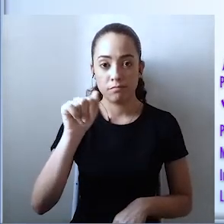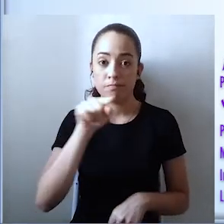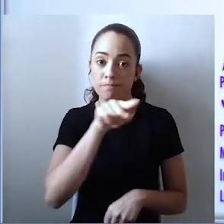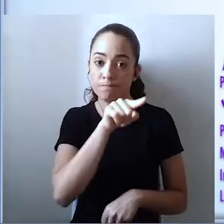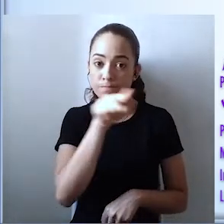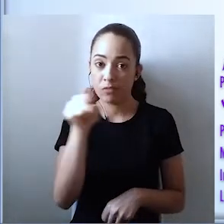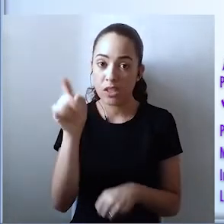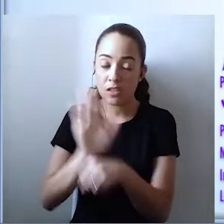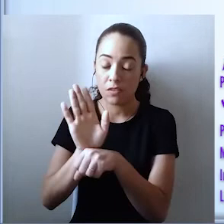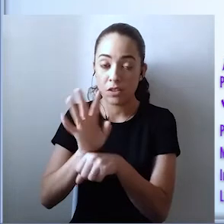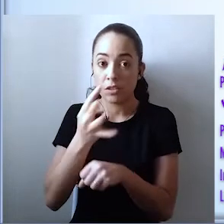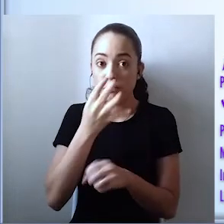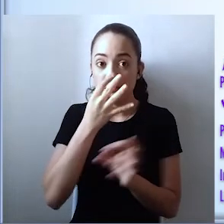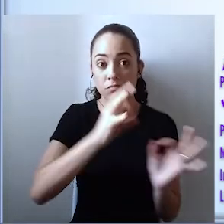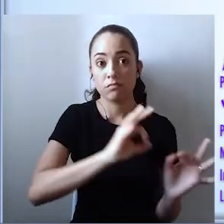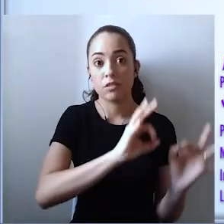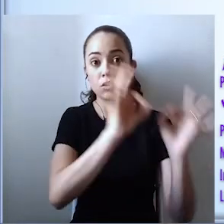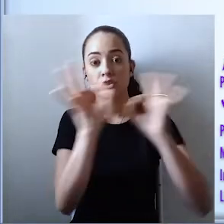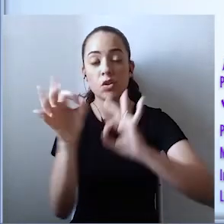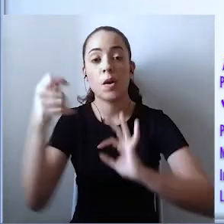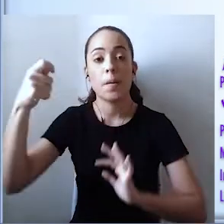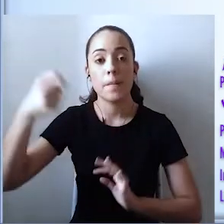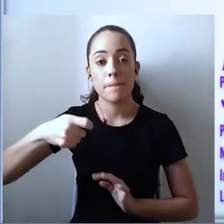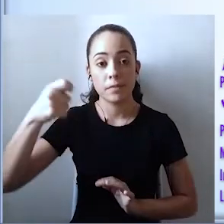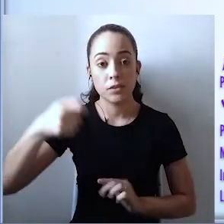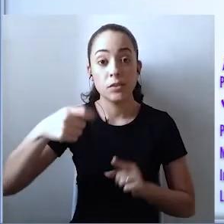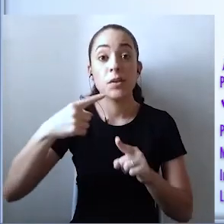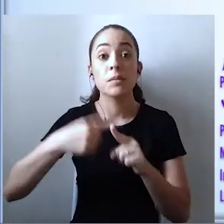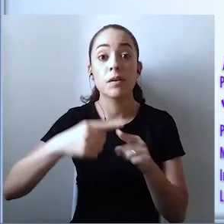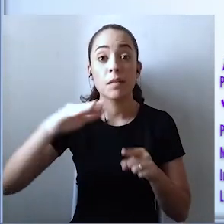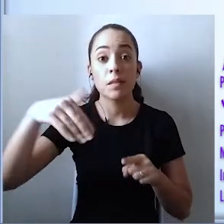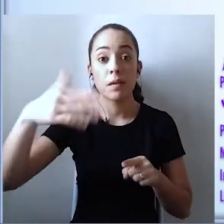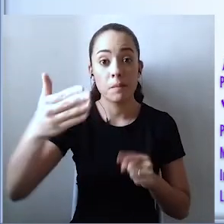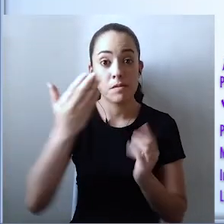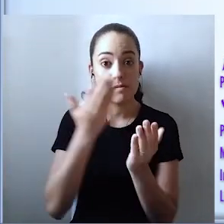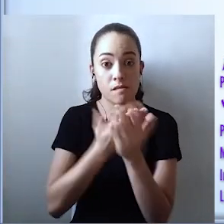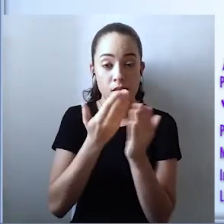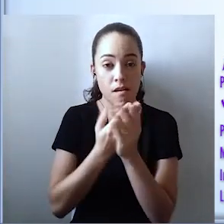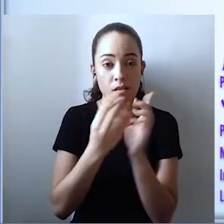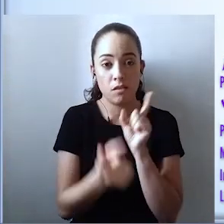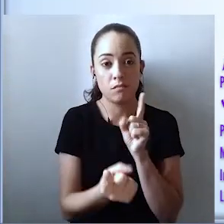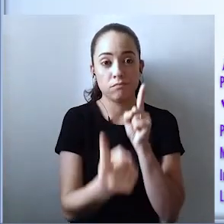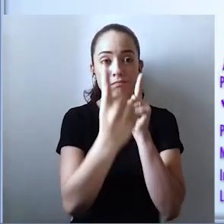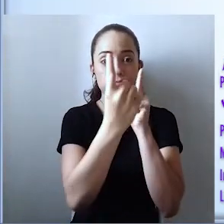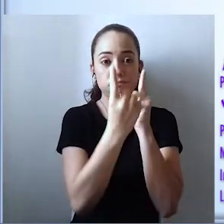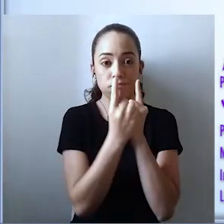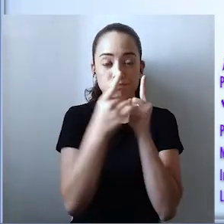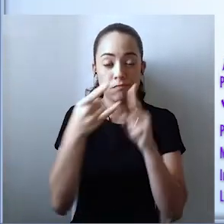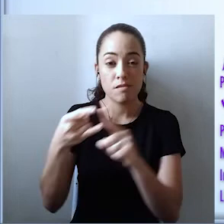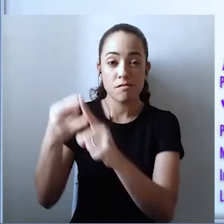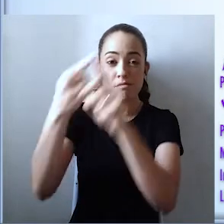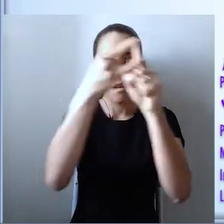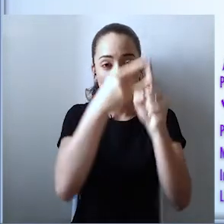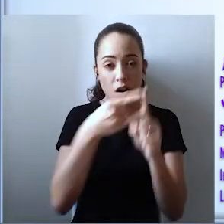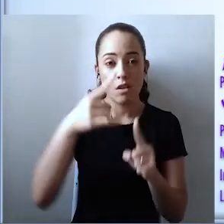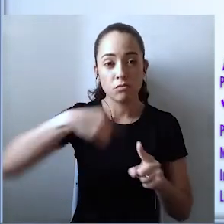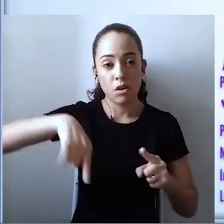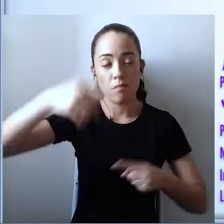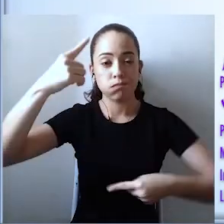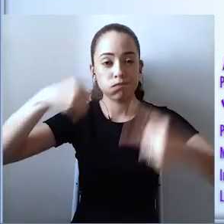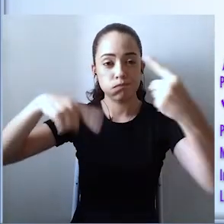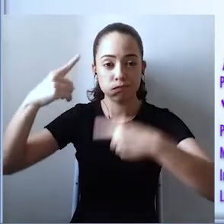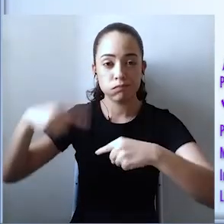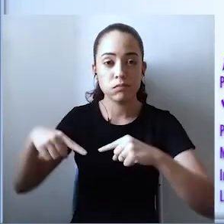As videoaulas são de caráter obrigatório e pré-requisito para as aulas discursivas presenciais semanais ou para as aulas